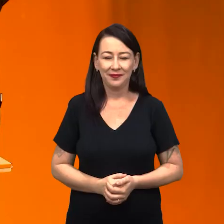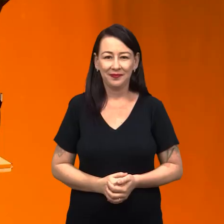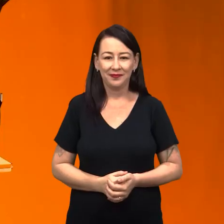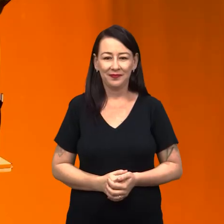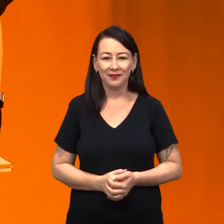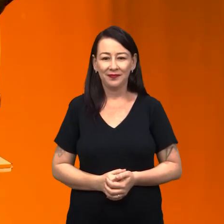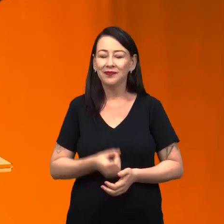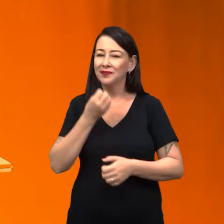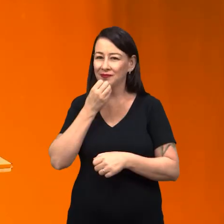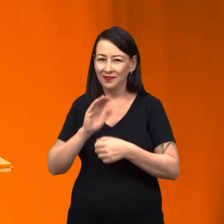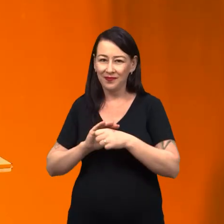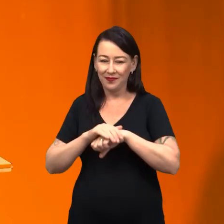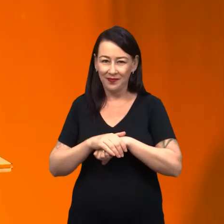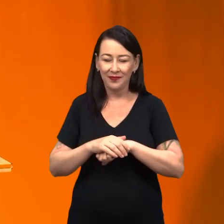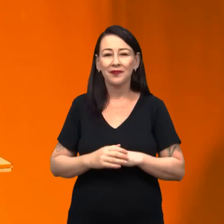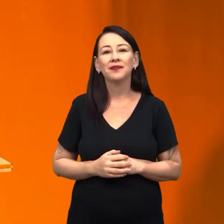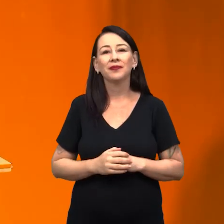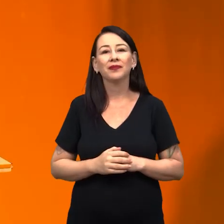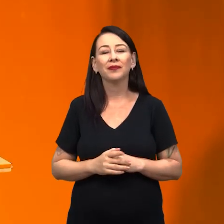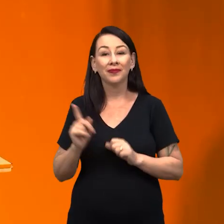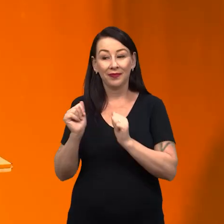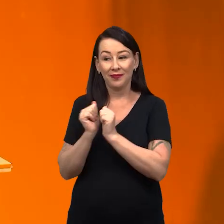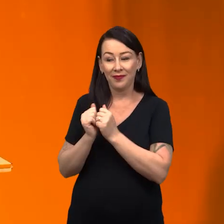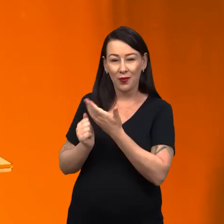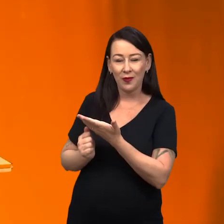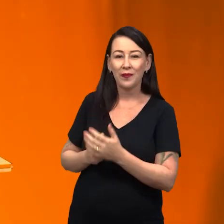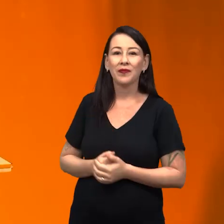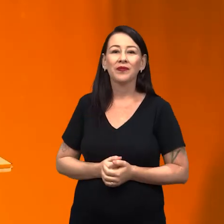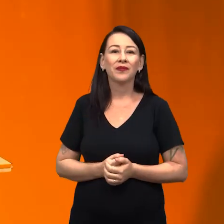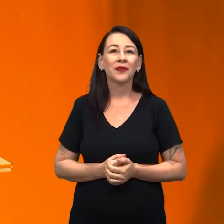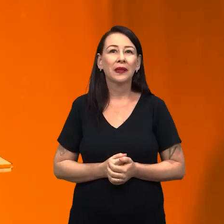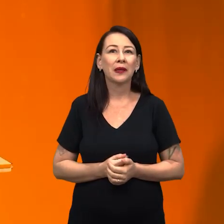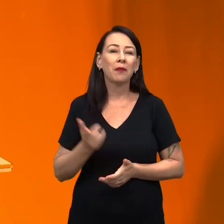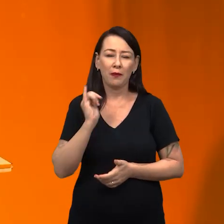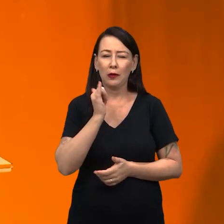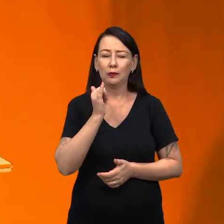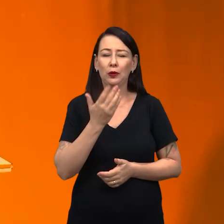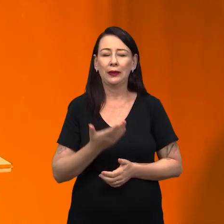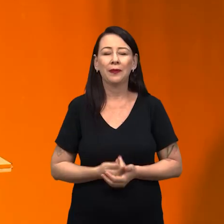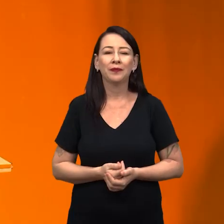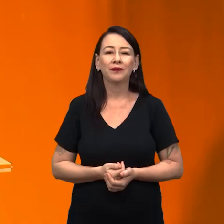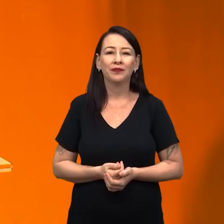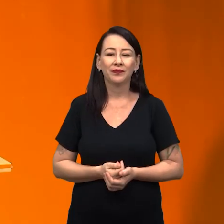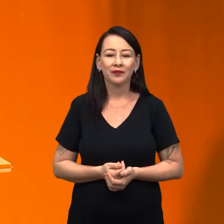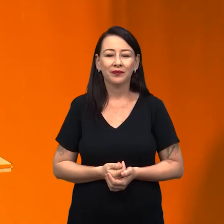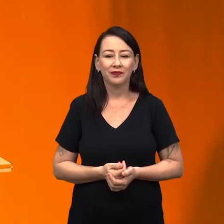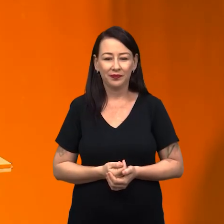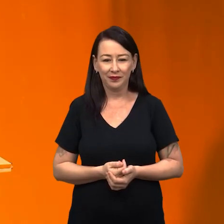noite. Eu estou aqui com meu coraçãozinho. Canto, não canto, acho que vou cantar. É